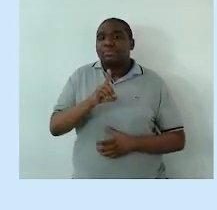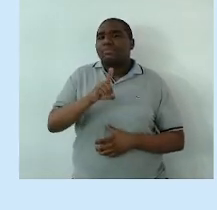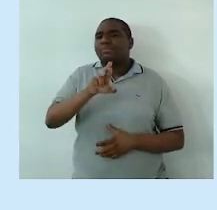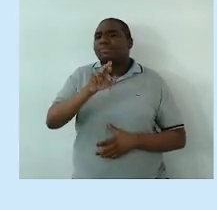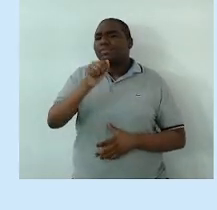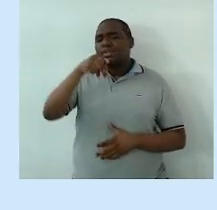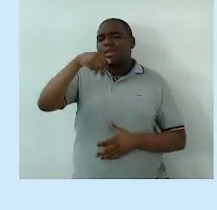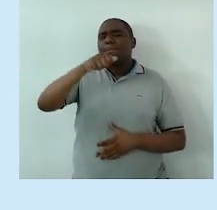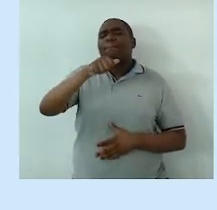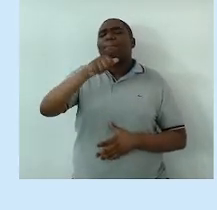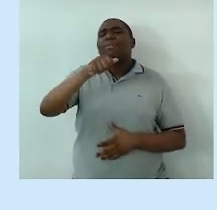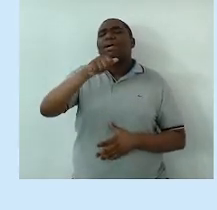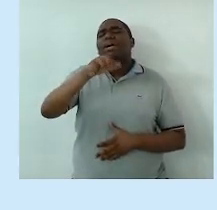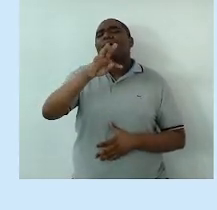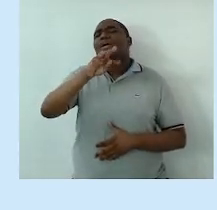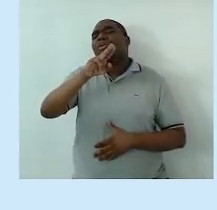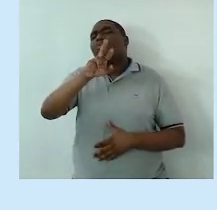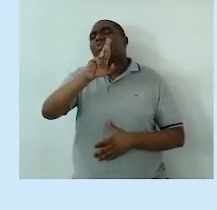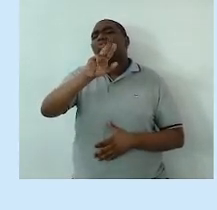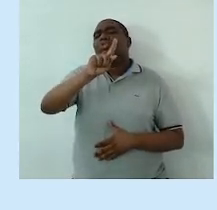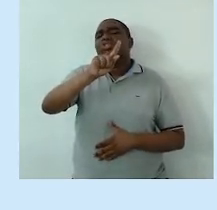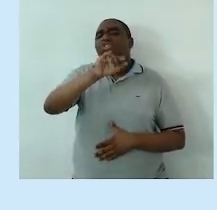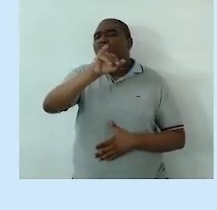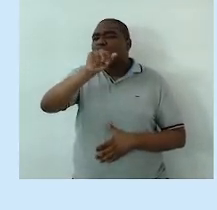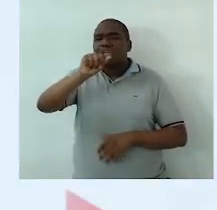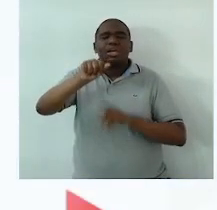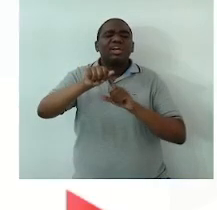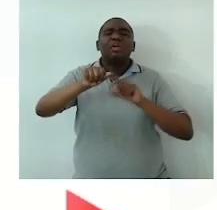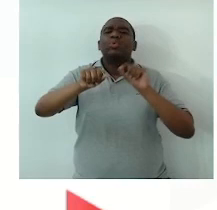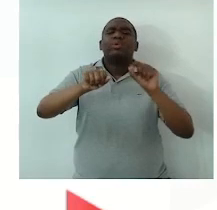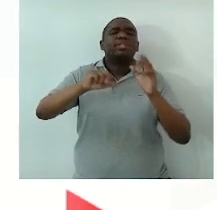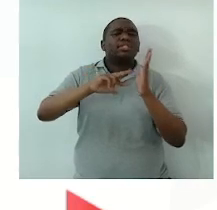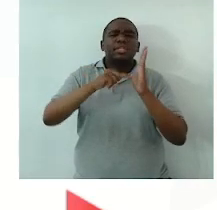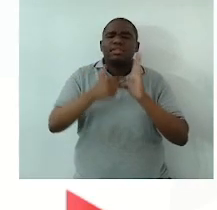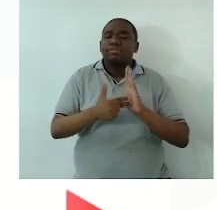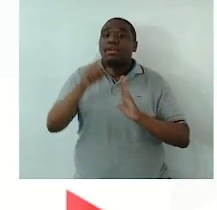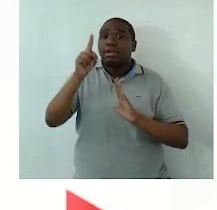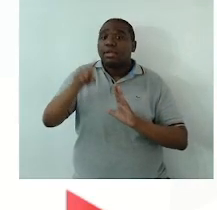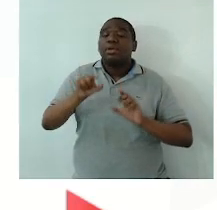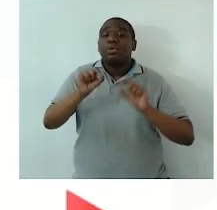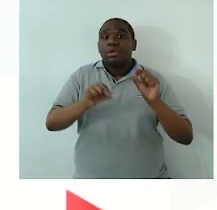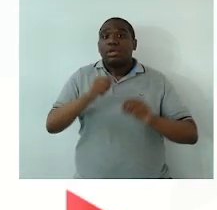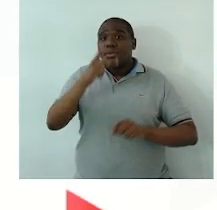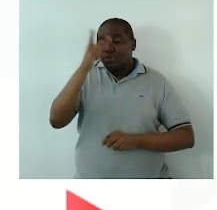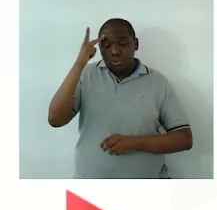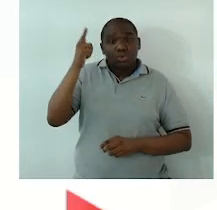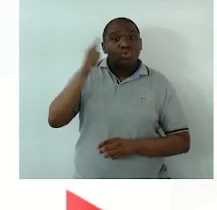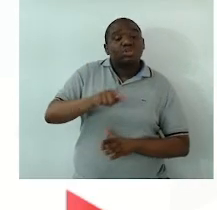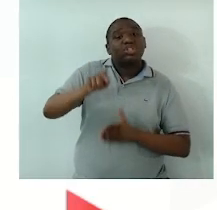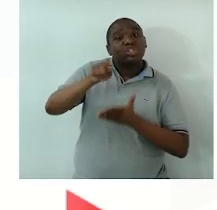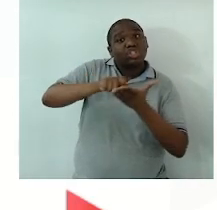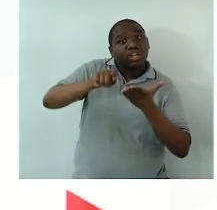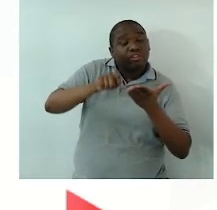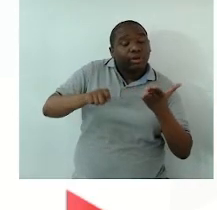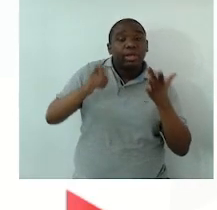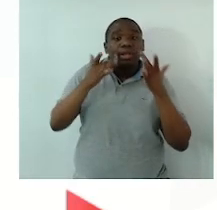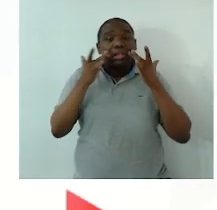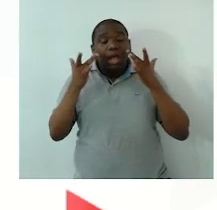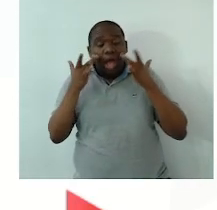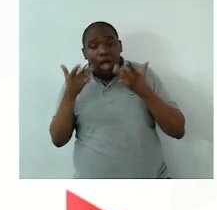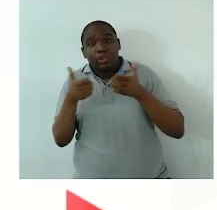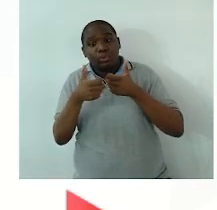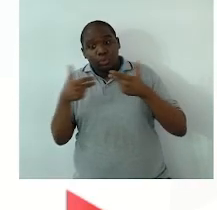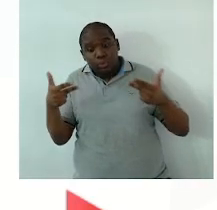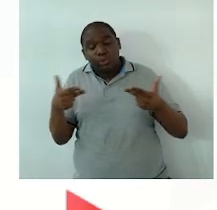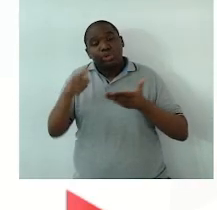Dramaturgia. O que é dramaturgia? Dramaturgia é a arte de escrever e representar peças com o objetivo